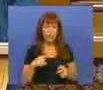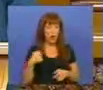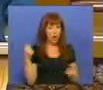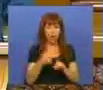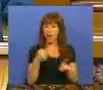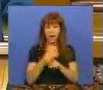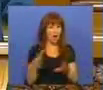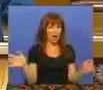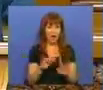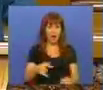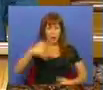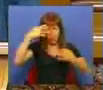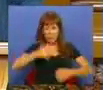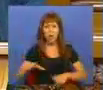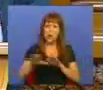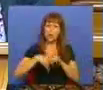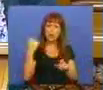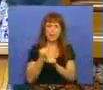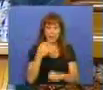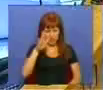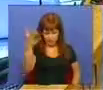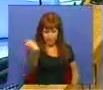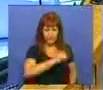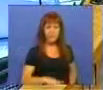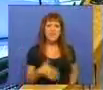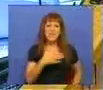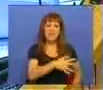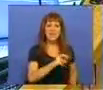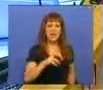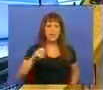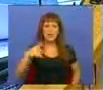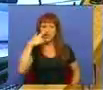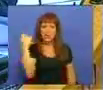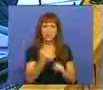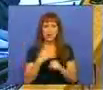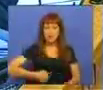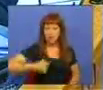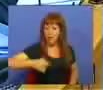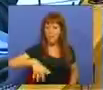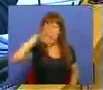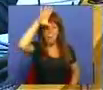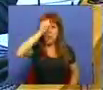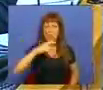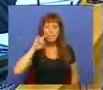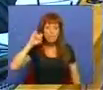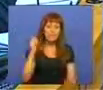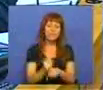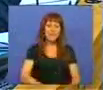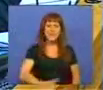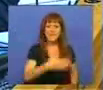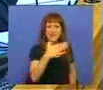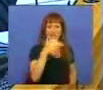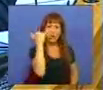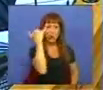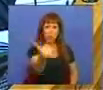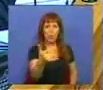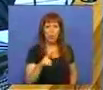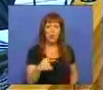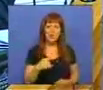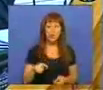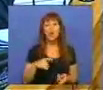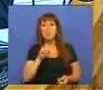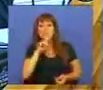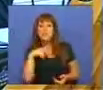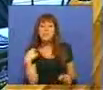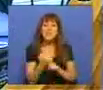pela dignidade e por condições de trabalho. Dos 130 trabalhadores diários, o Governo requisitou 72 para